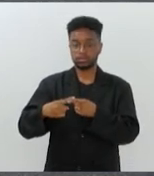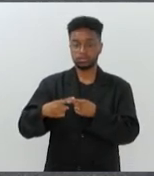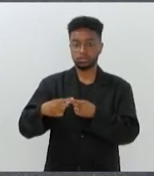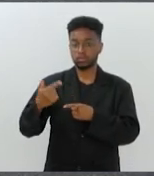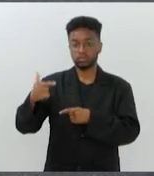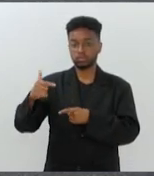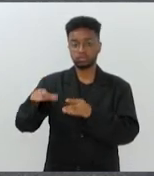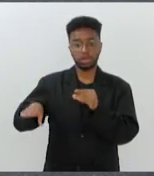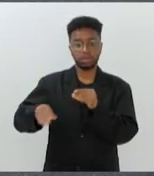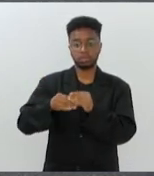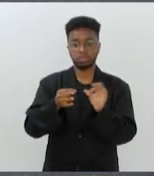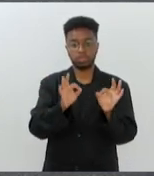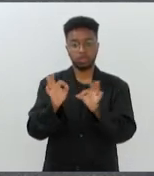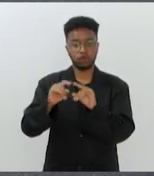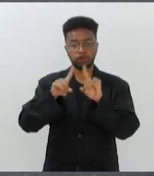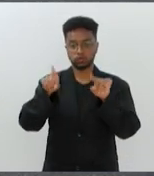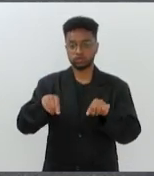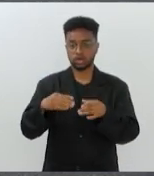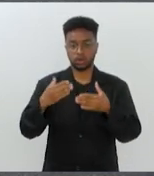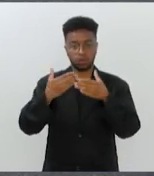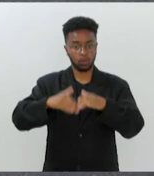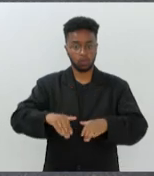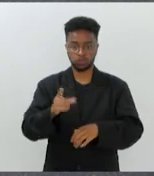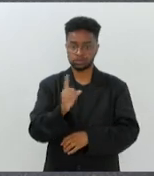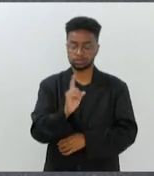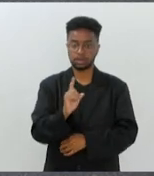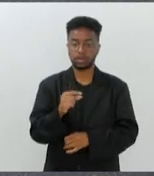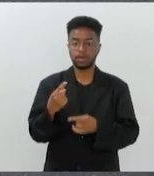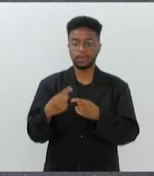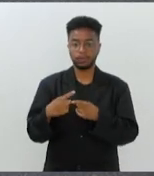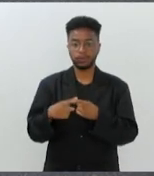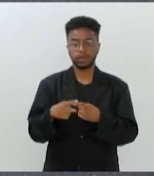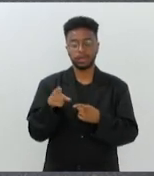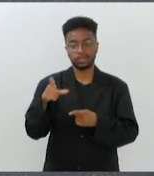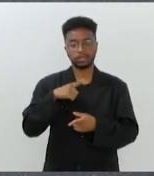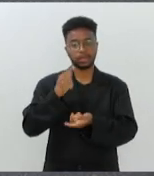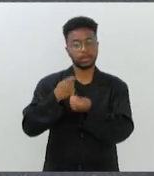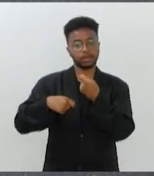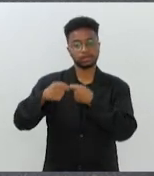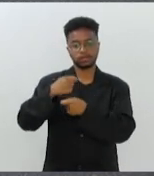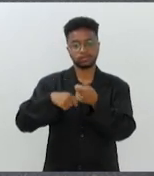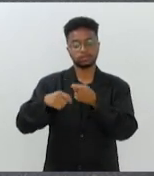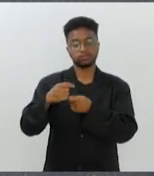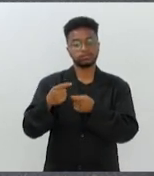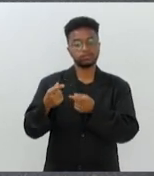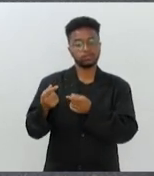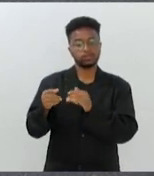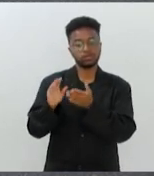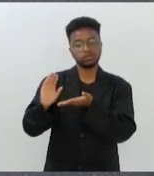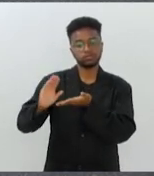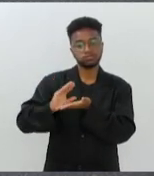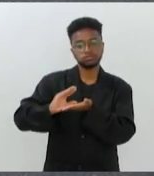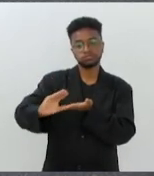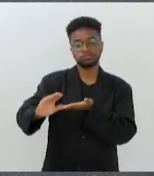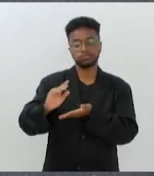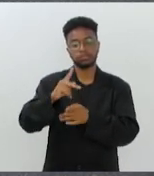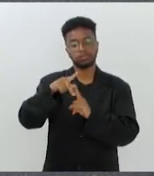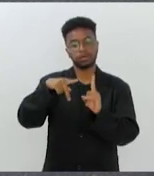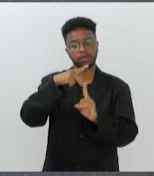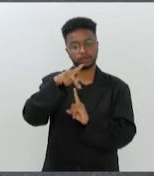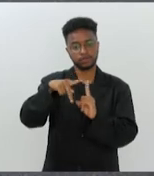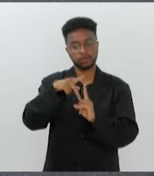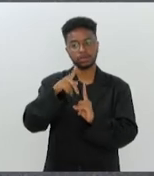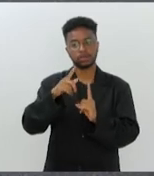mais nenhum funcionário concursado, porque lá é administrado o fundo financeiro, o fundo previdenciário, que